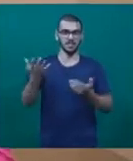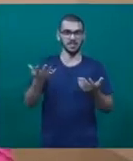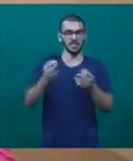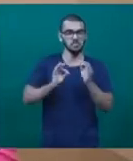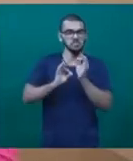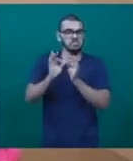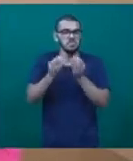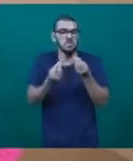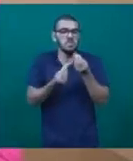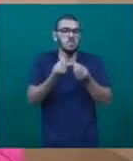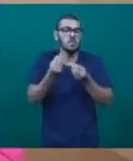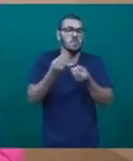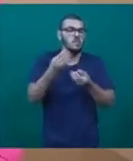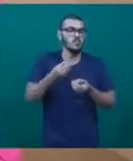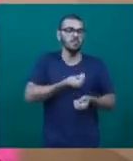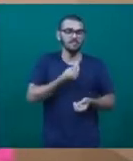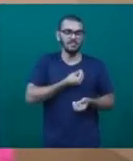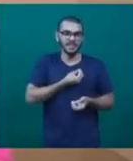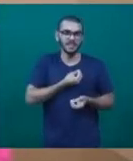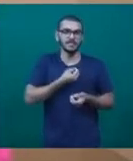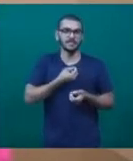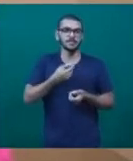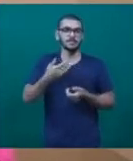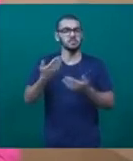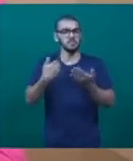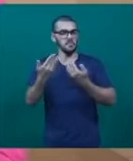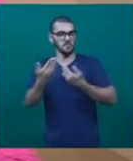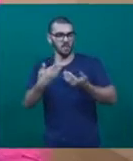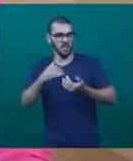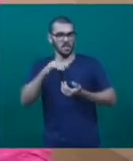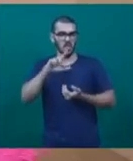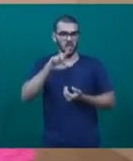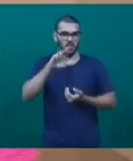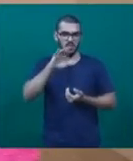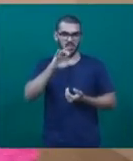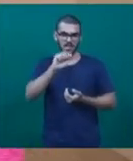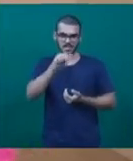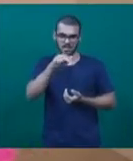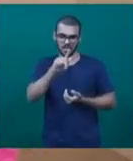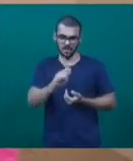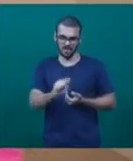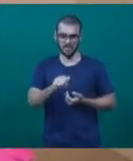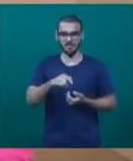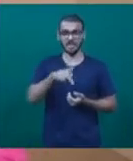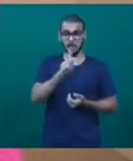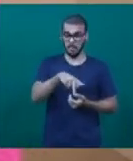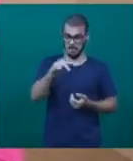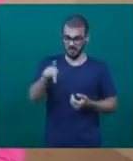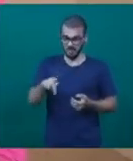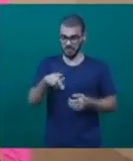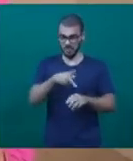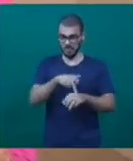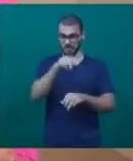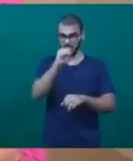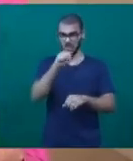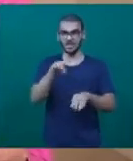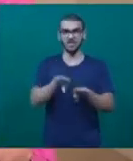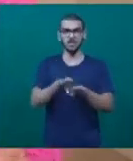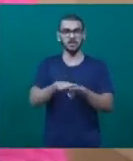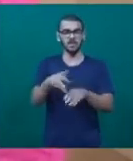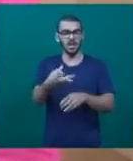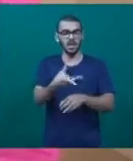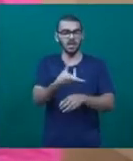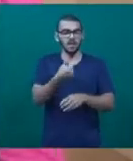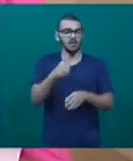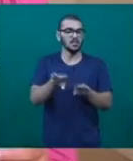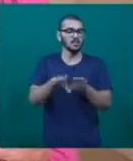detalhes e como participar, eu converso com a Luciana Aslan. Ela é professora na pós-graduação e curso de artes da UFO e